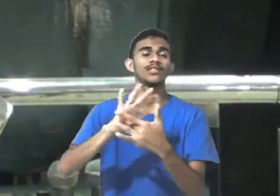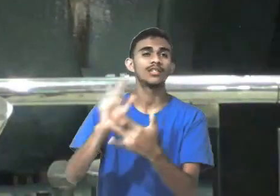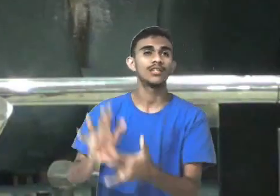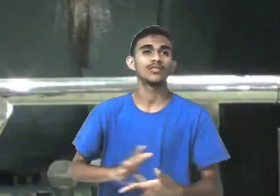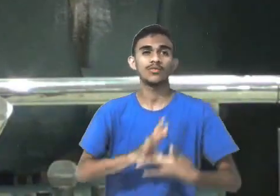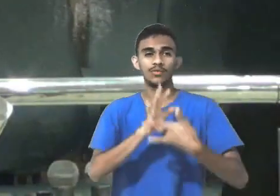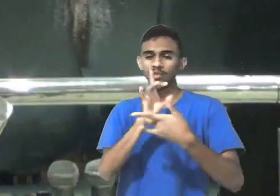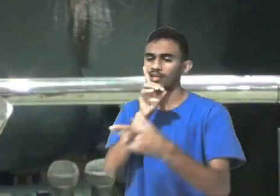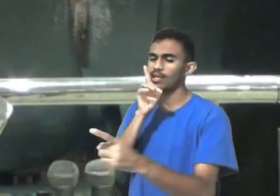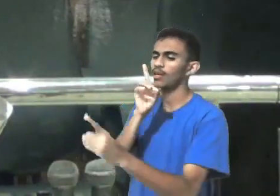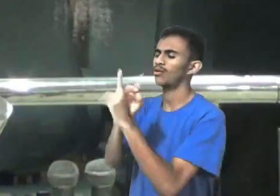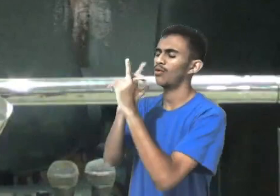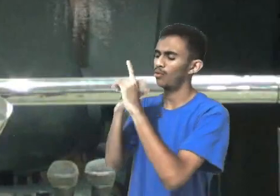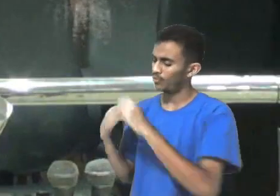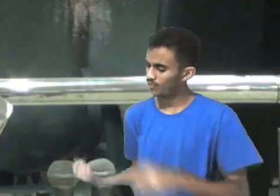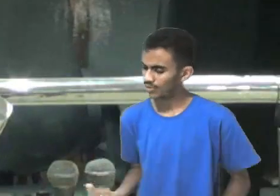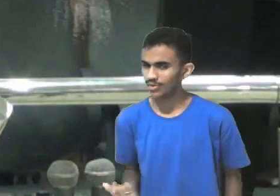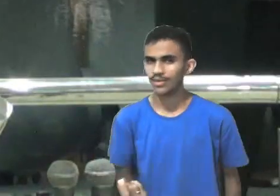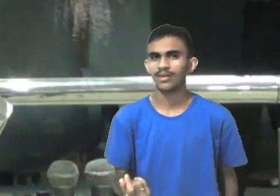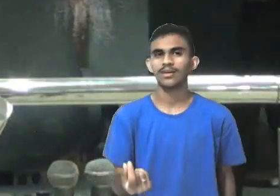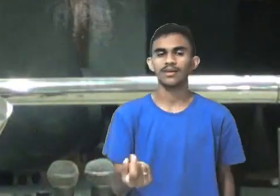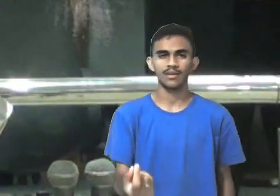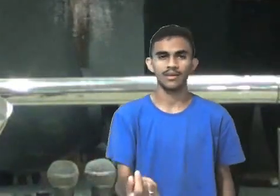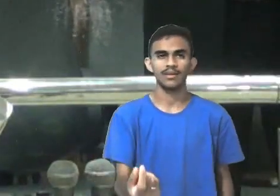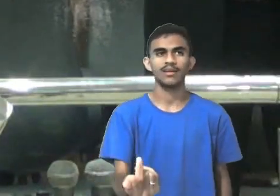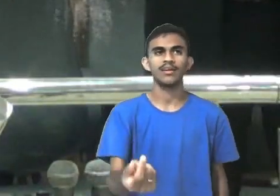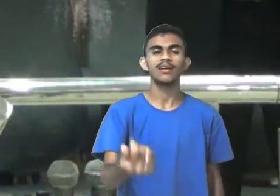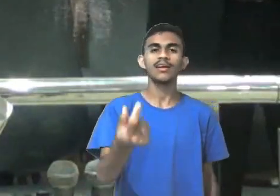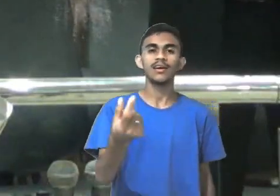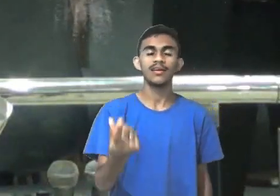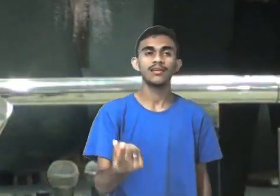A Jesus, refúgio